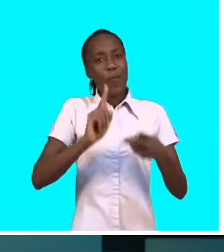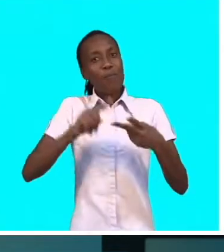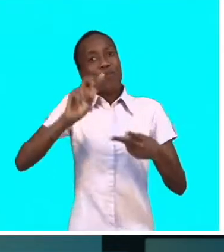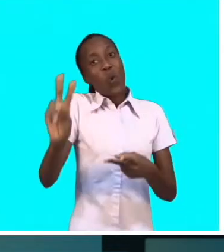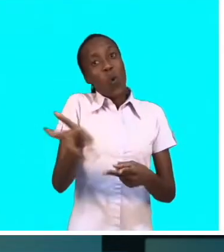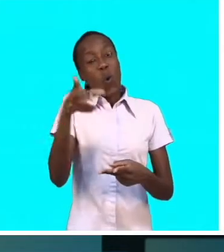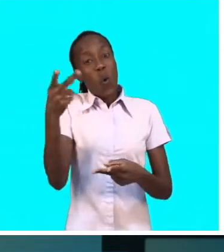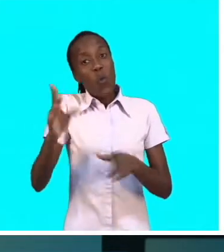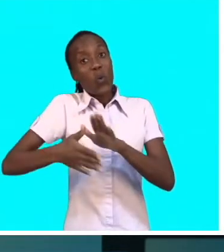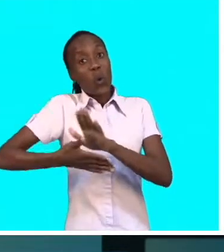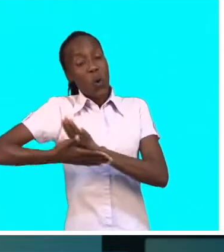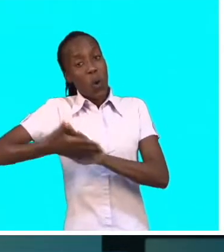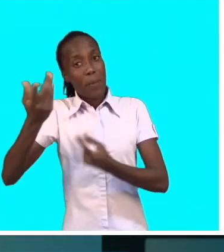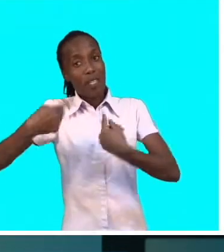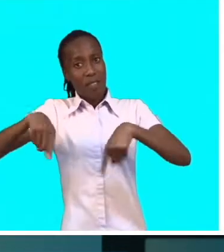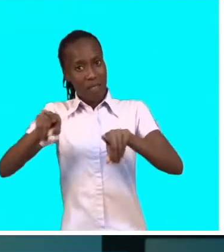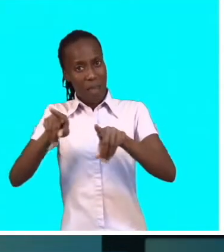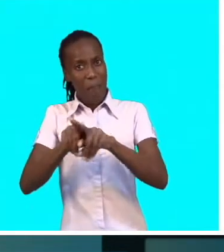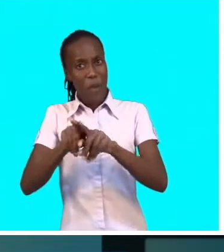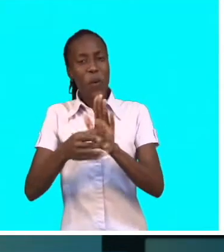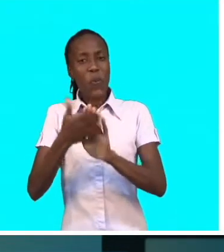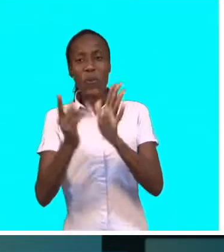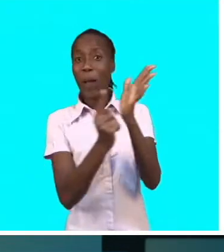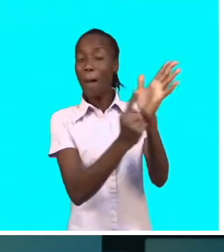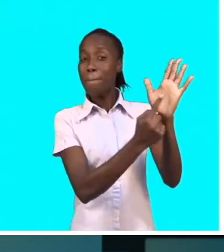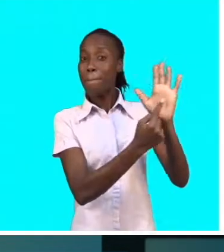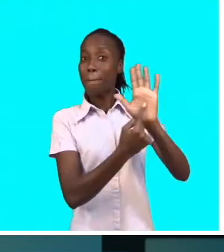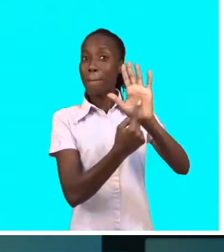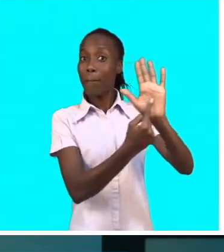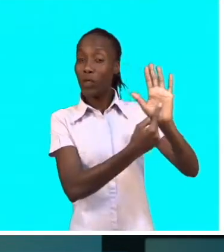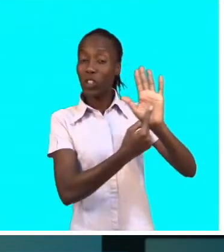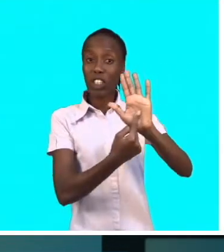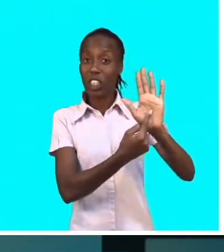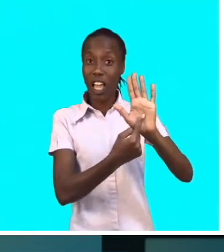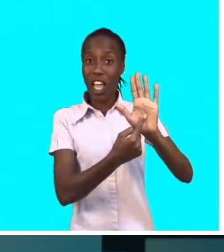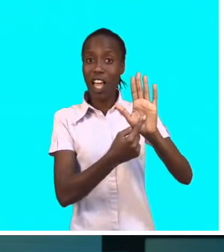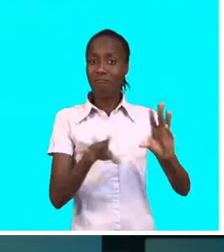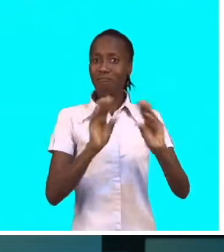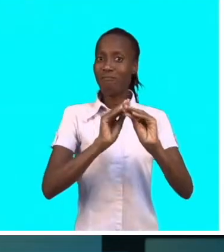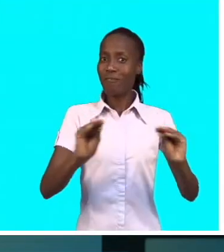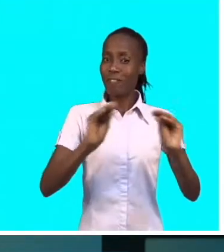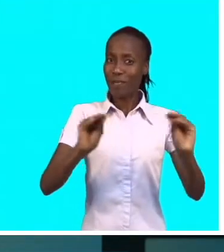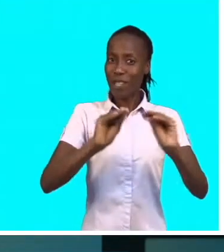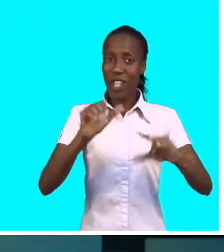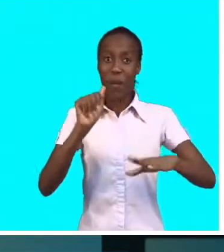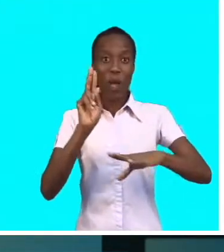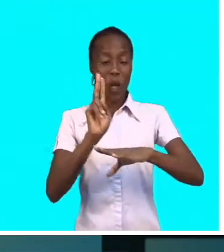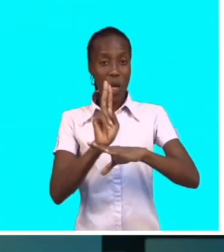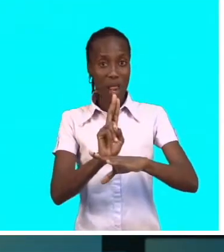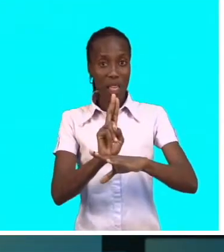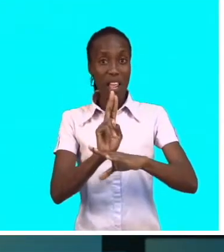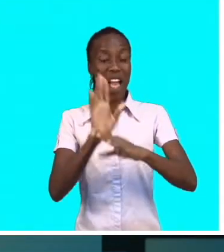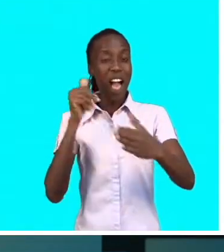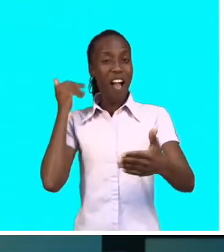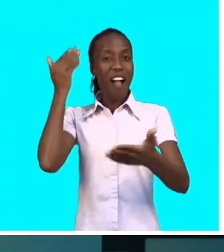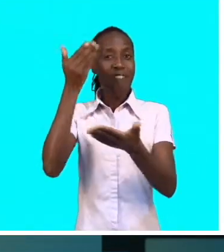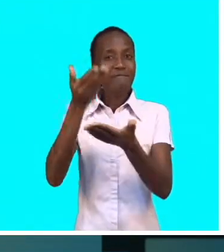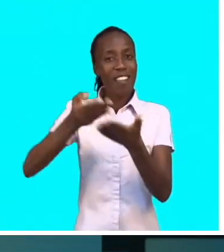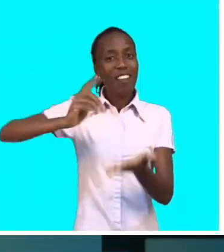Quem sabe, a partir disso, podemos ser referência em termos de formação de alunos, ao nível também até